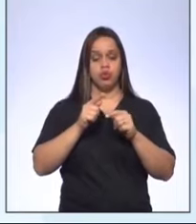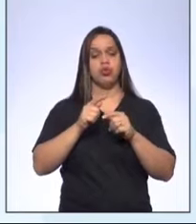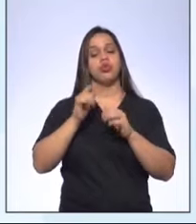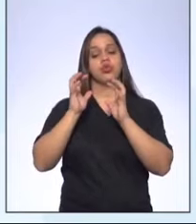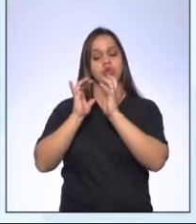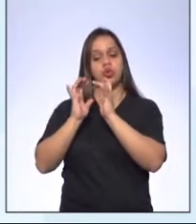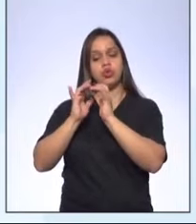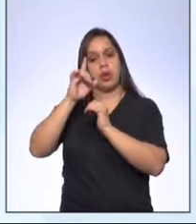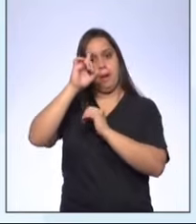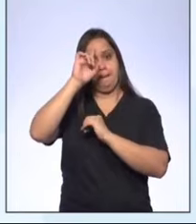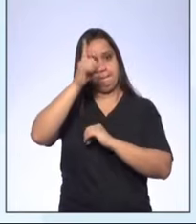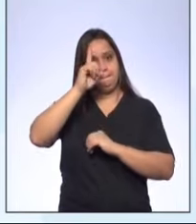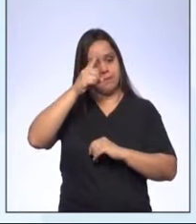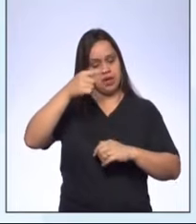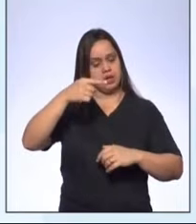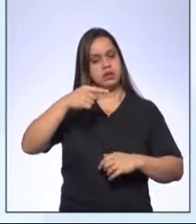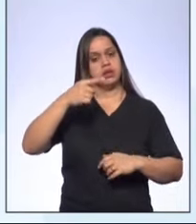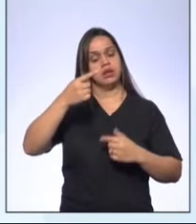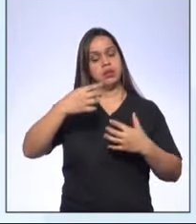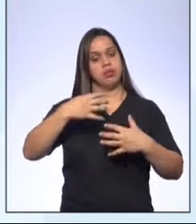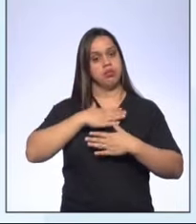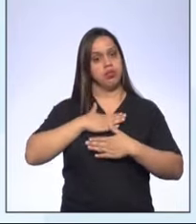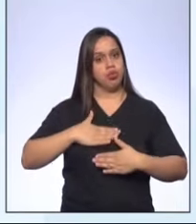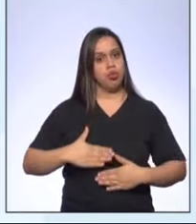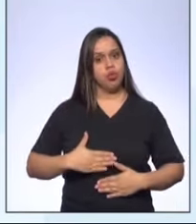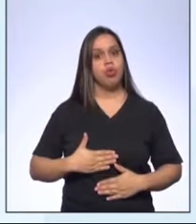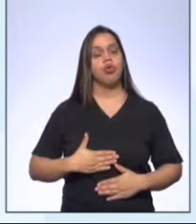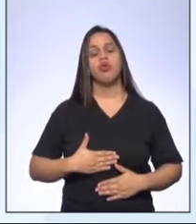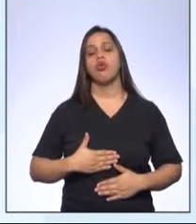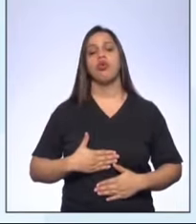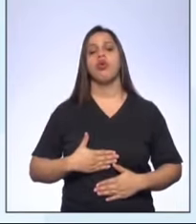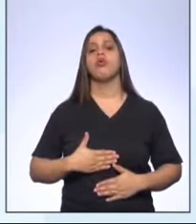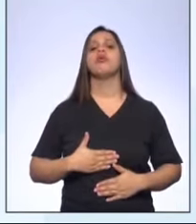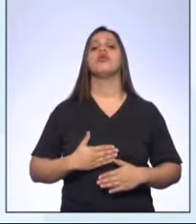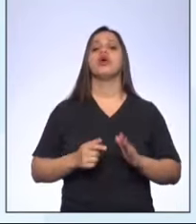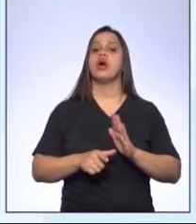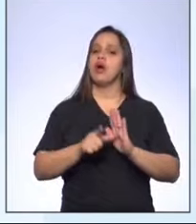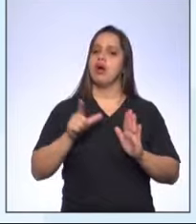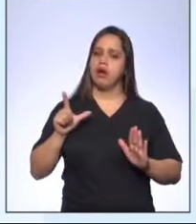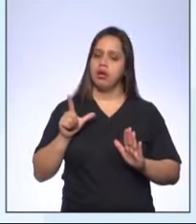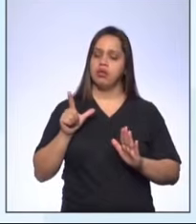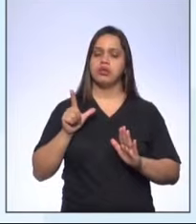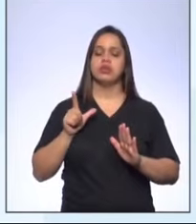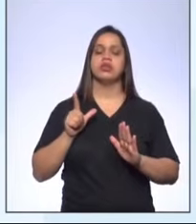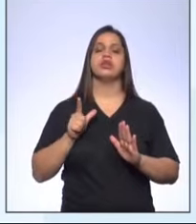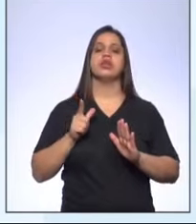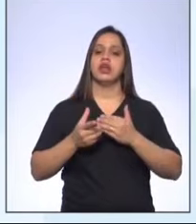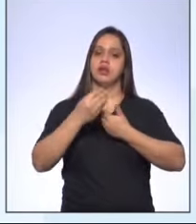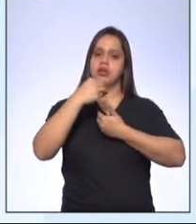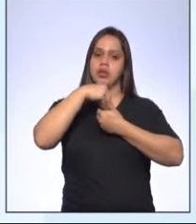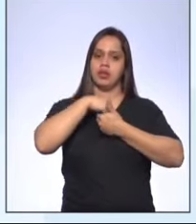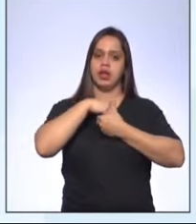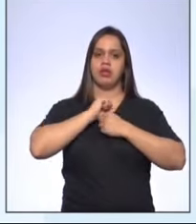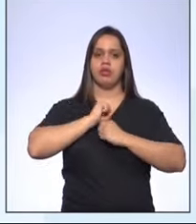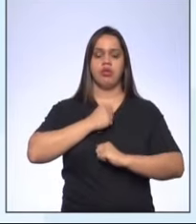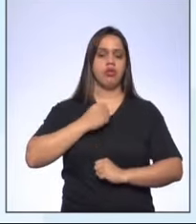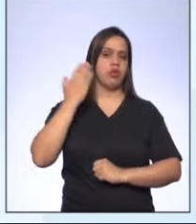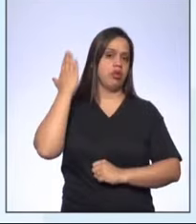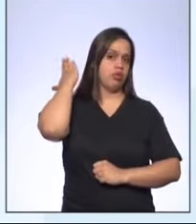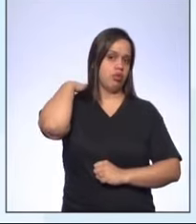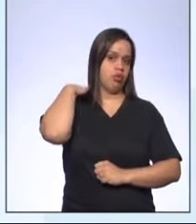seu corpo passam pela sua coluna aí. Tudo bem? Aí você vai ter o sistema nervoso